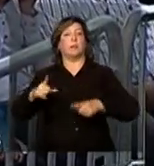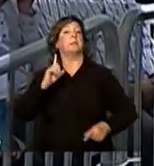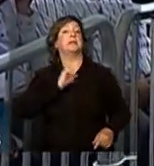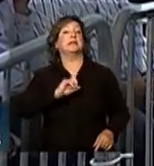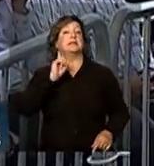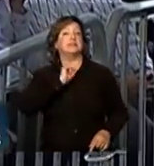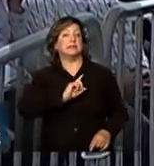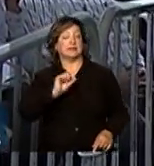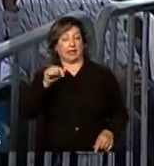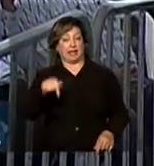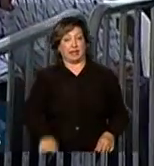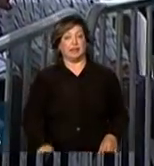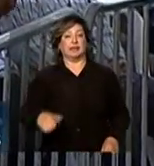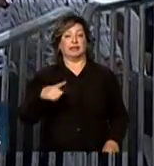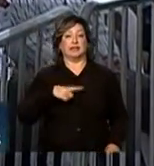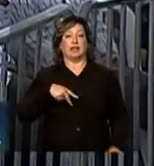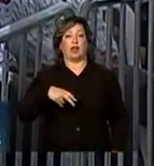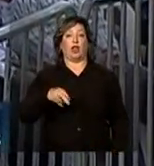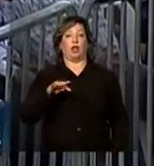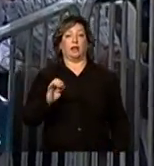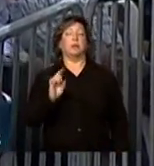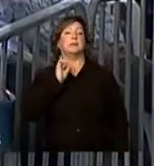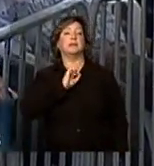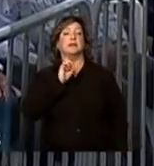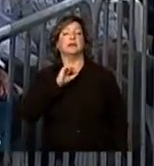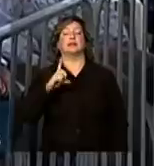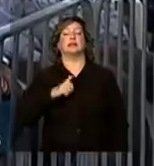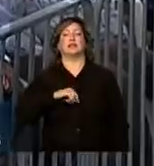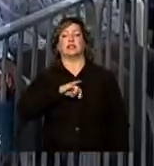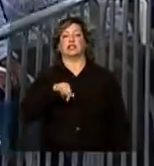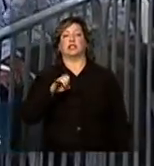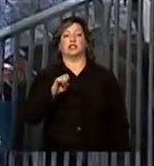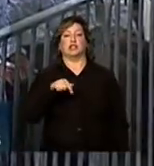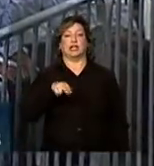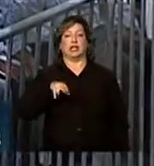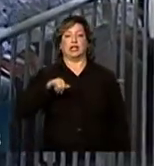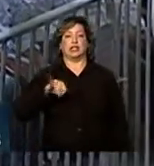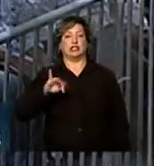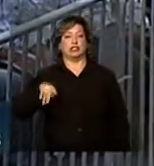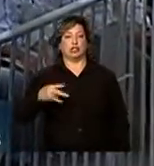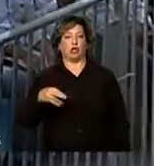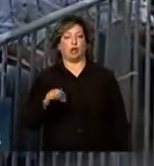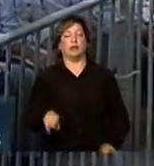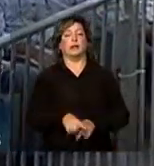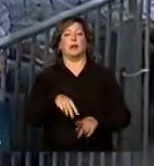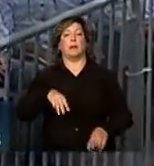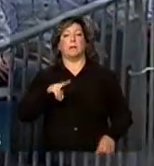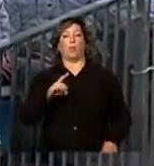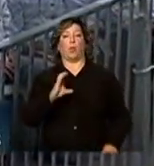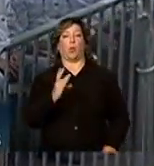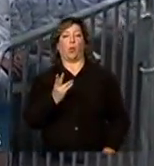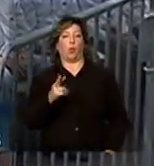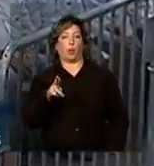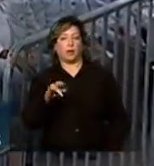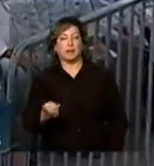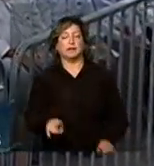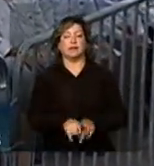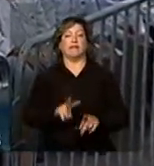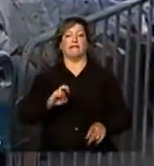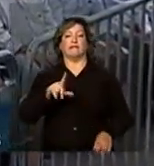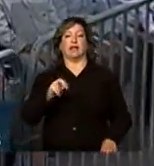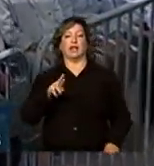Dilma aqui tem o norte de Minas aqui tem o jequia aqui tem o Mucuri aqui também tem o Vale do Rio